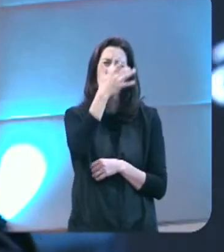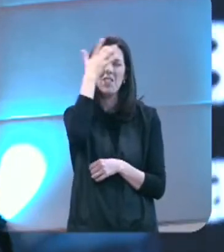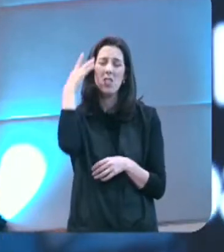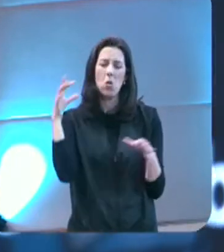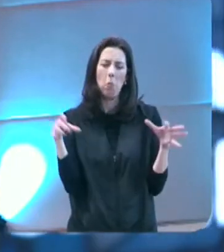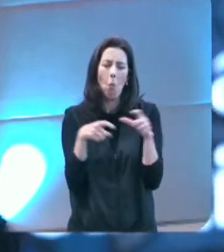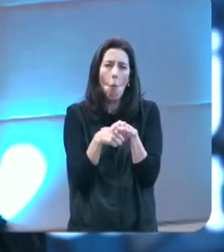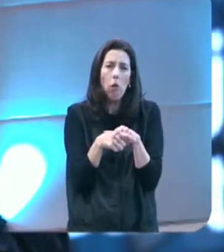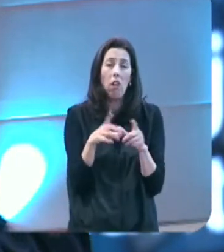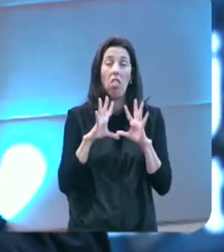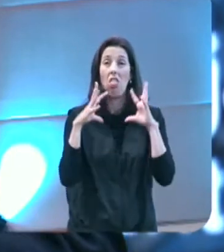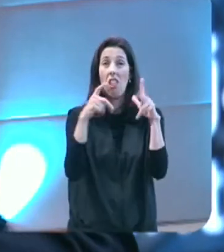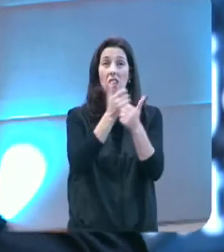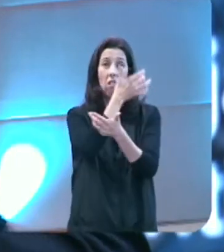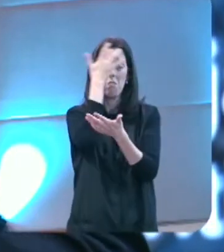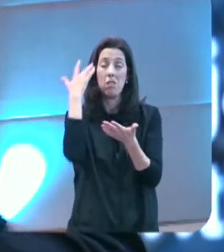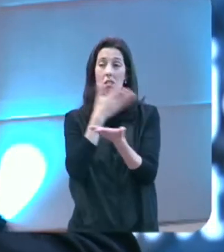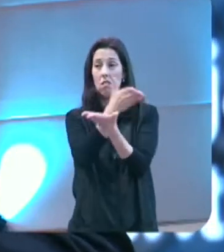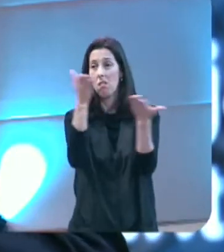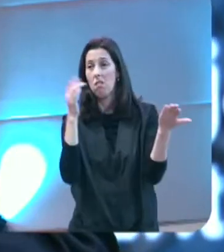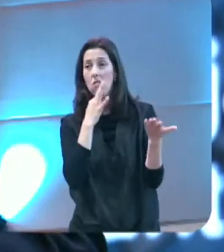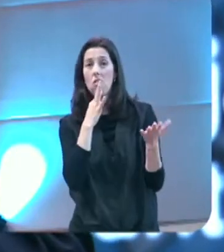gente se conhece praticamente.